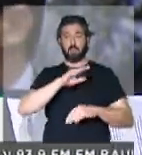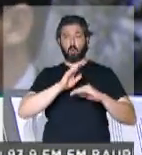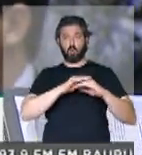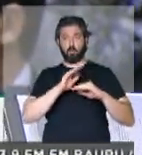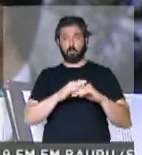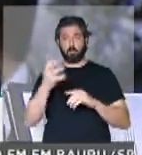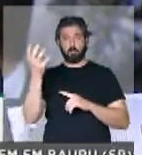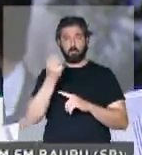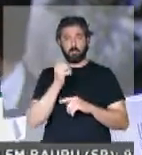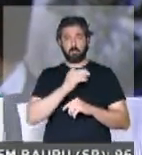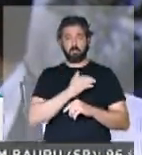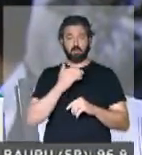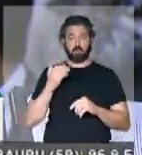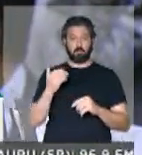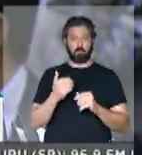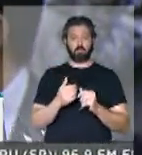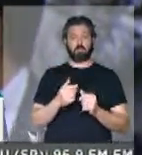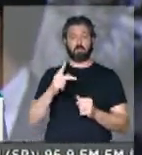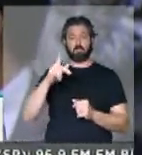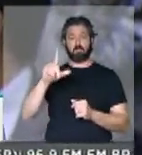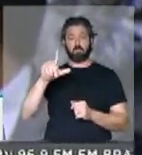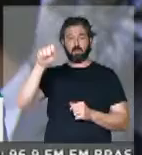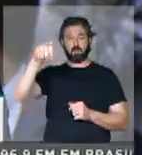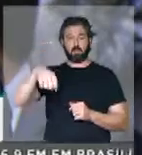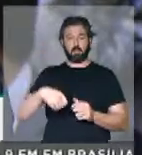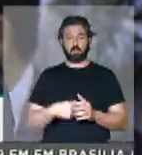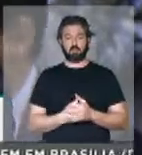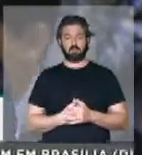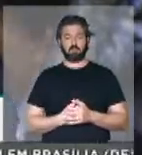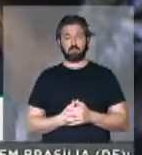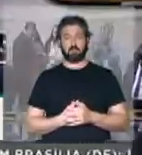um salário mínimo como pensão por morte, o PL orienta sim. Obrigada, deputada.